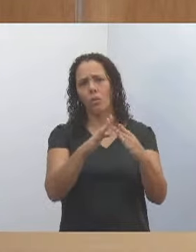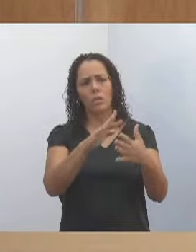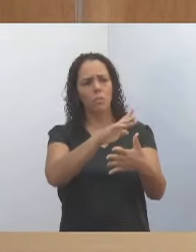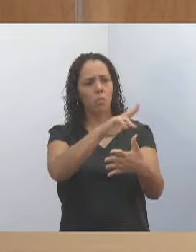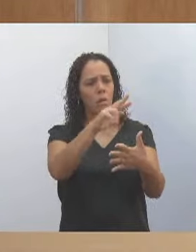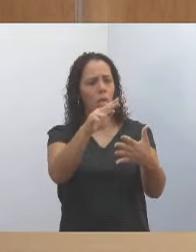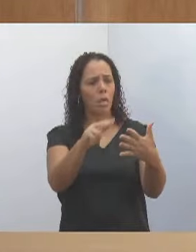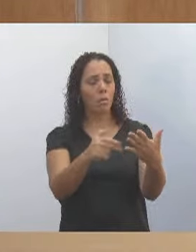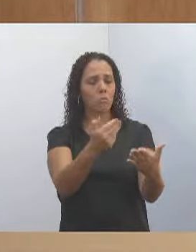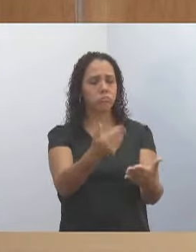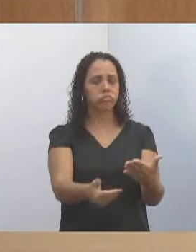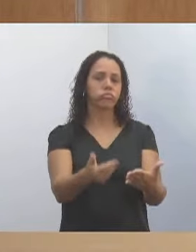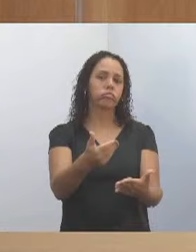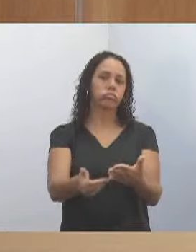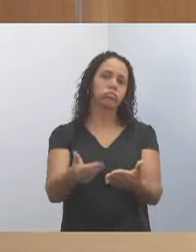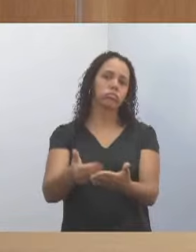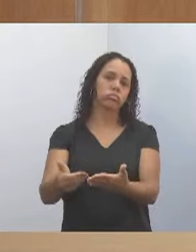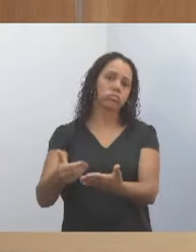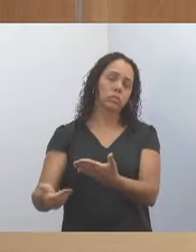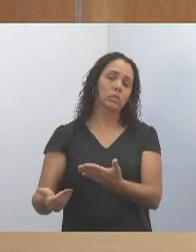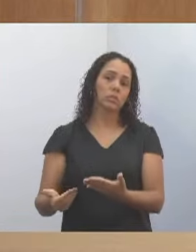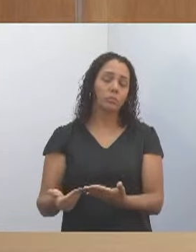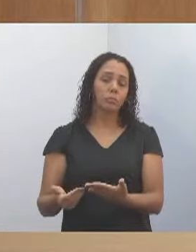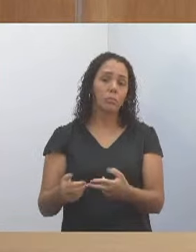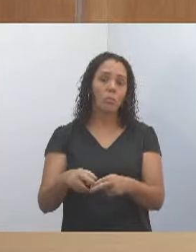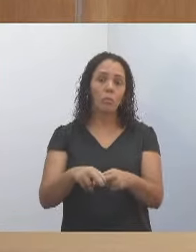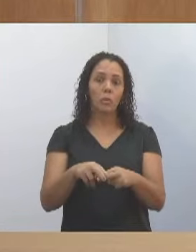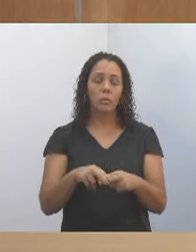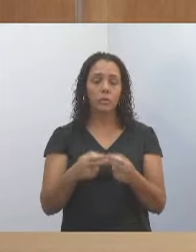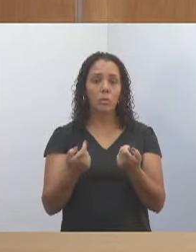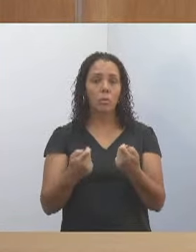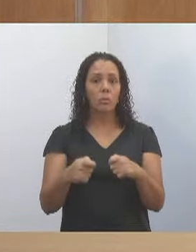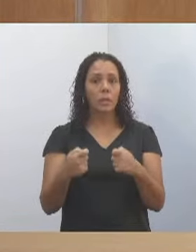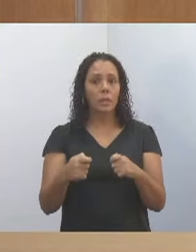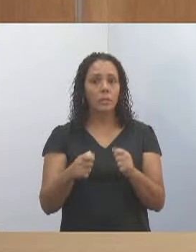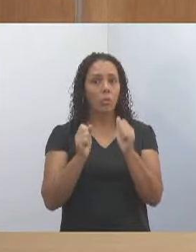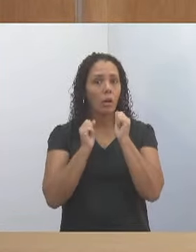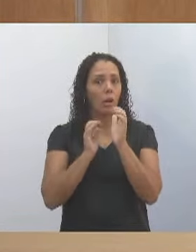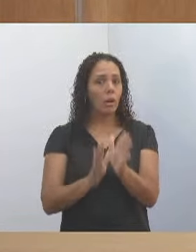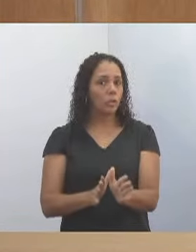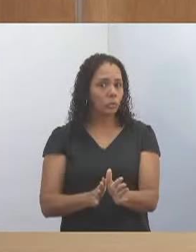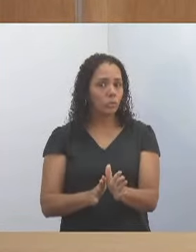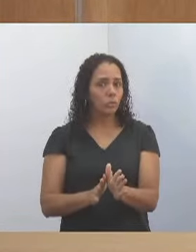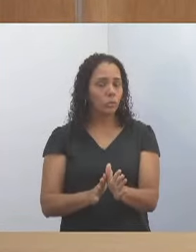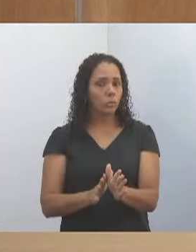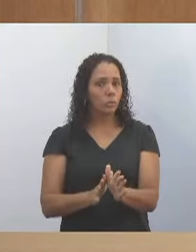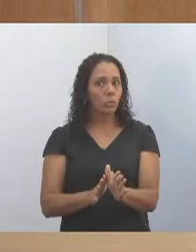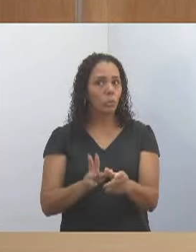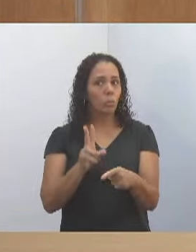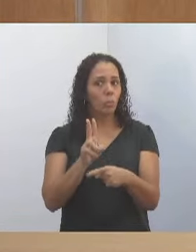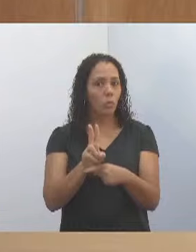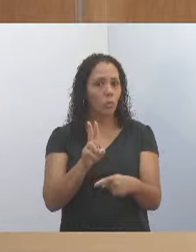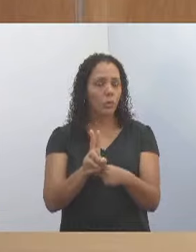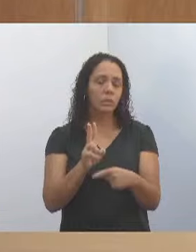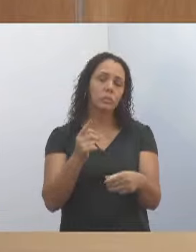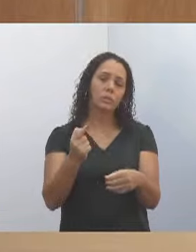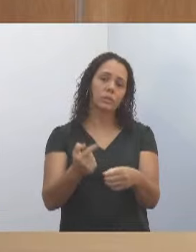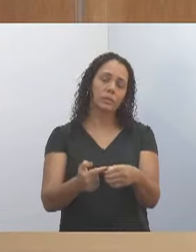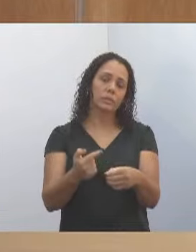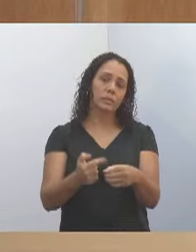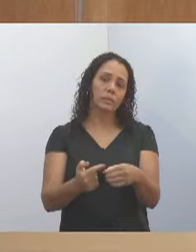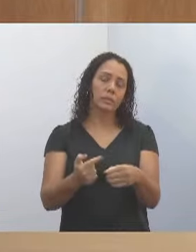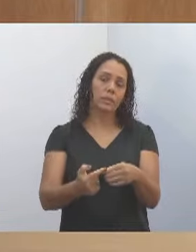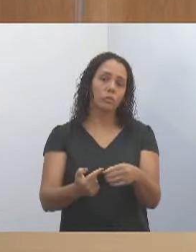Então, nós precisamos de fazer alguma coisa para o nosso município também. E essa